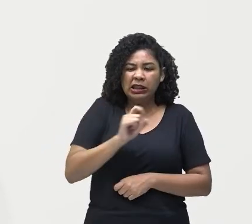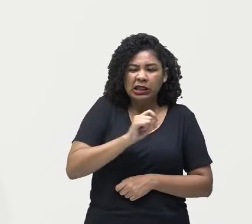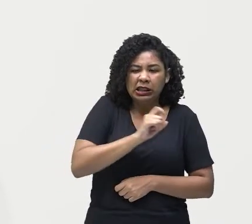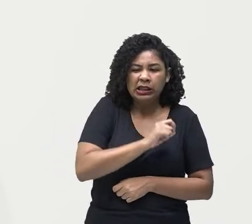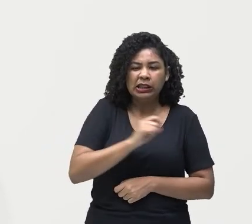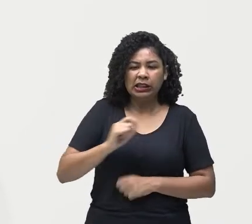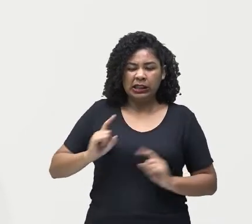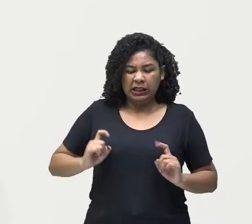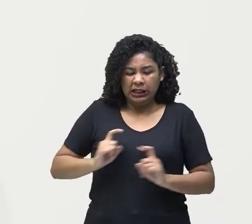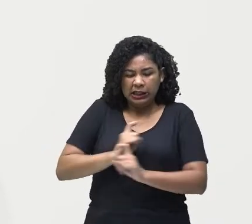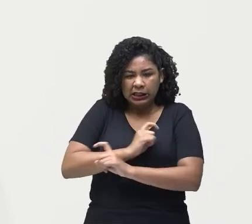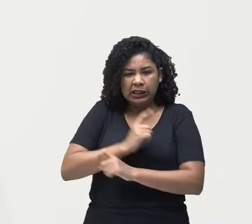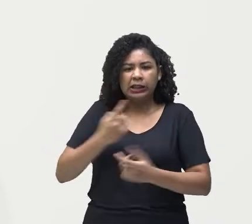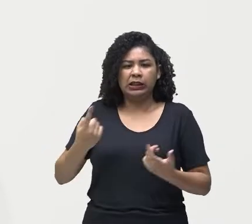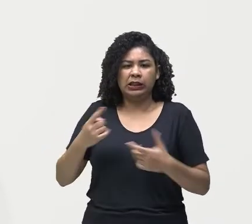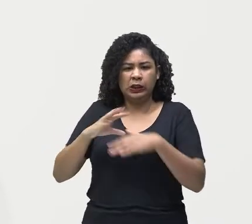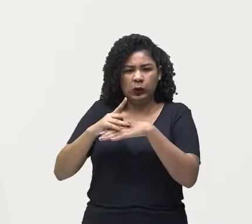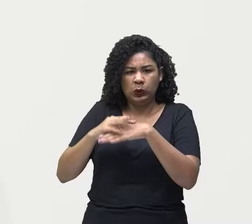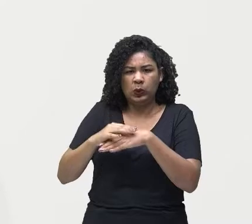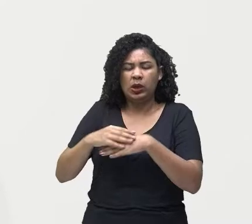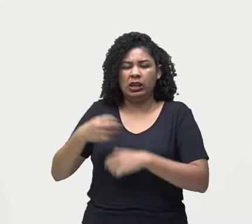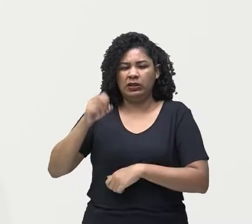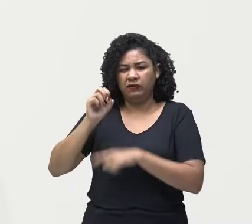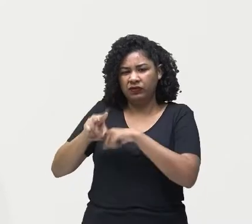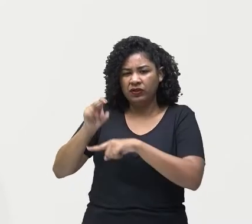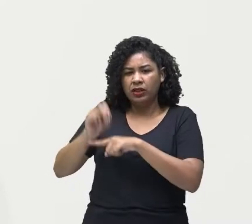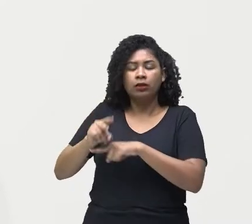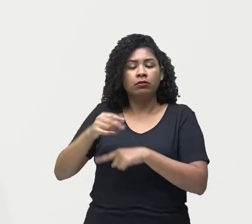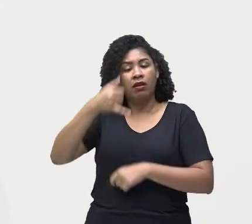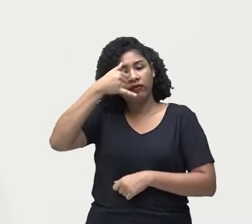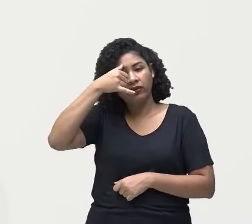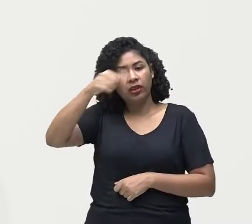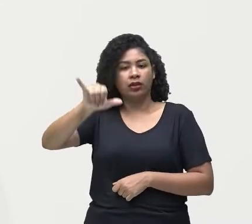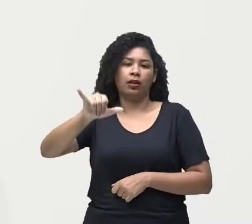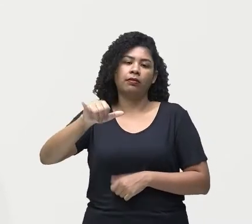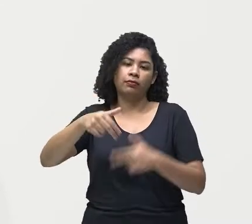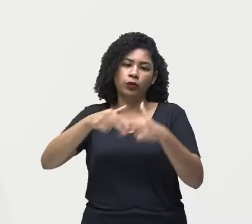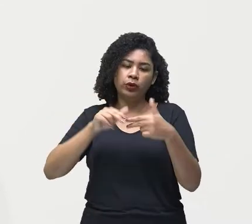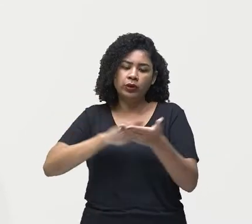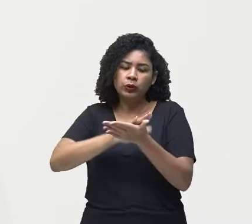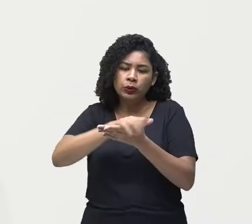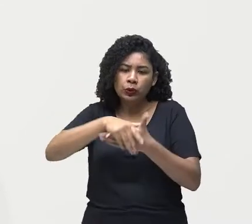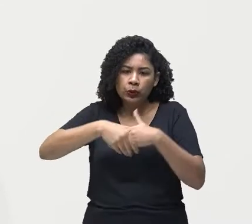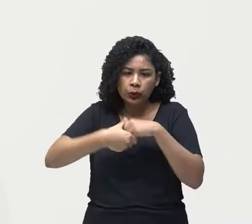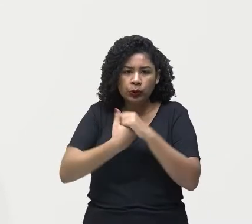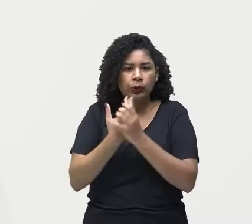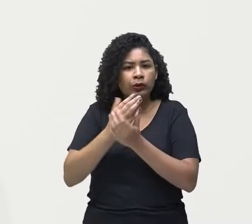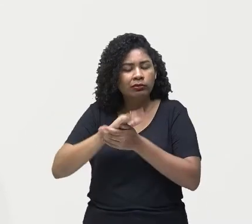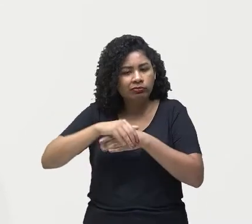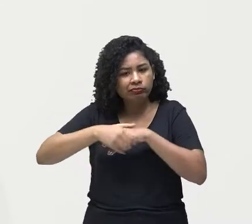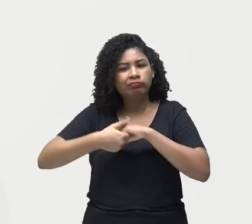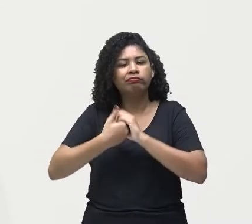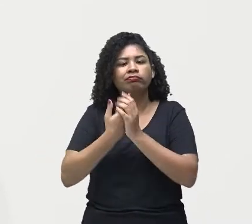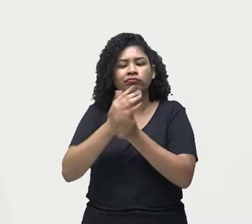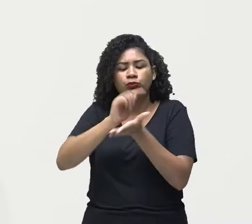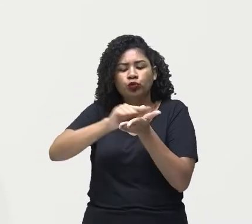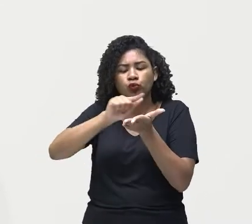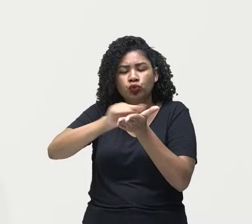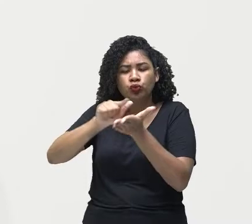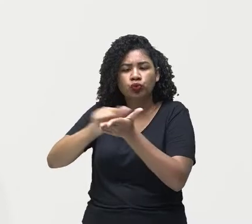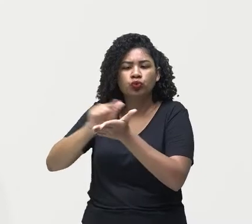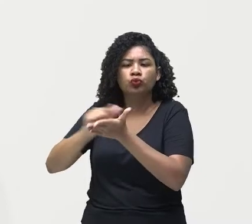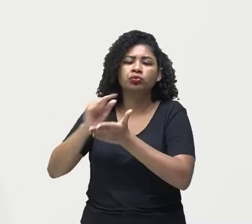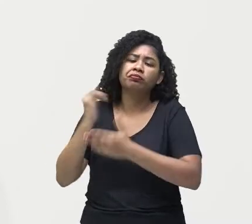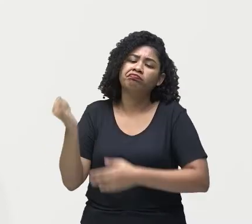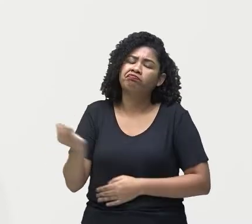ali na sua mão, e é com a mão que a gente realiza várias coisas do nosso dia a dia. Então, higienizar as mãos é